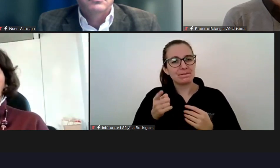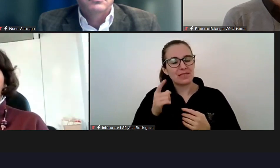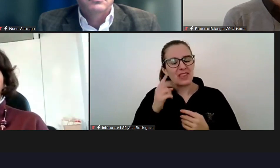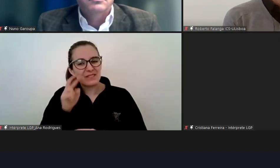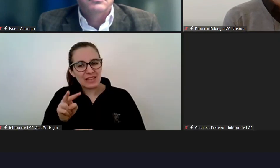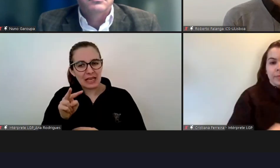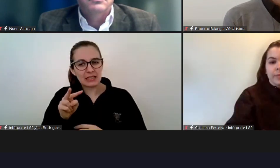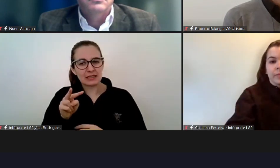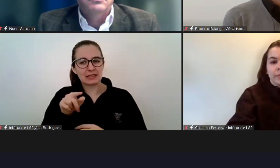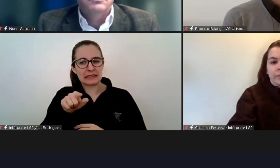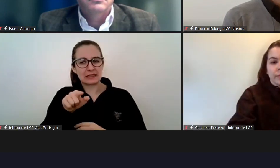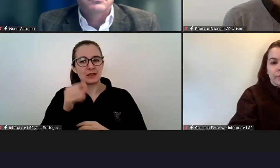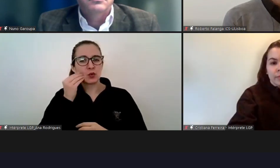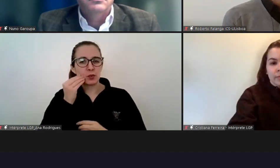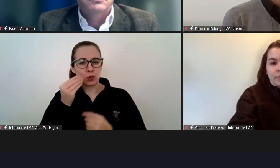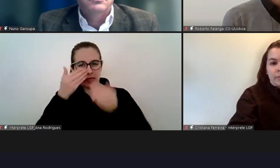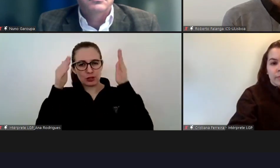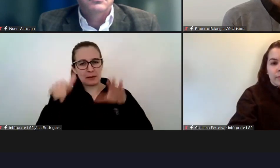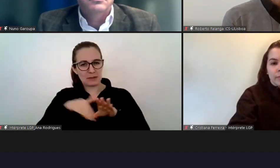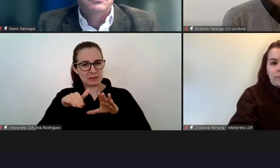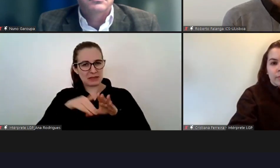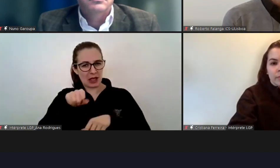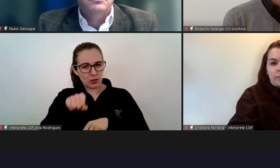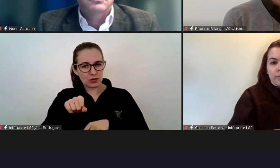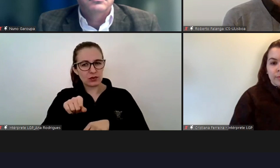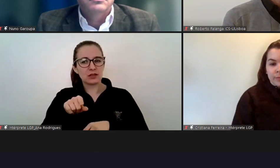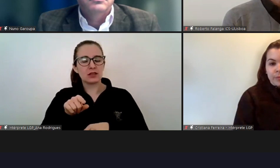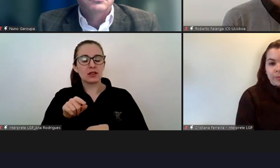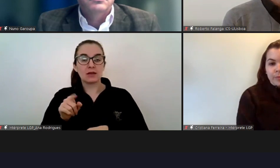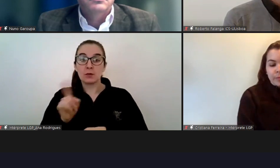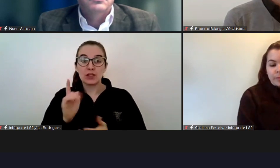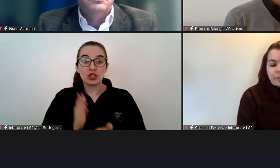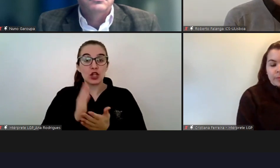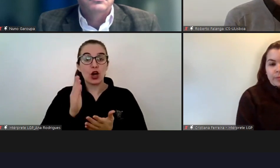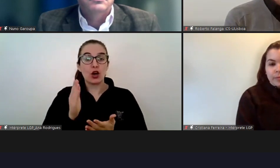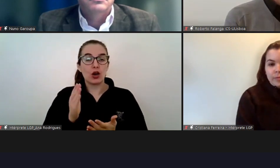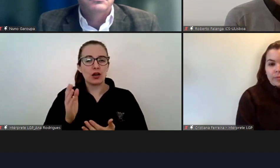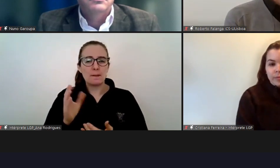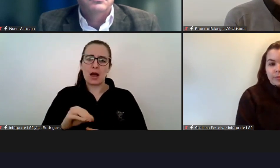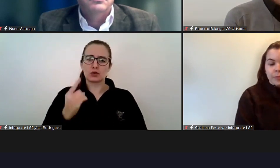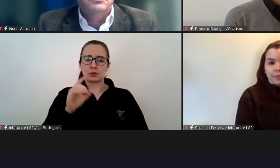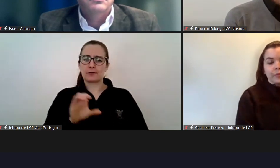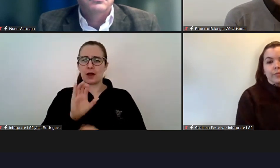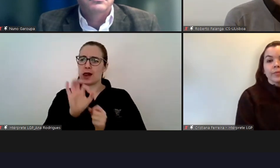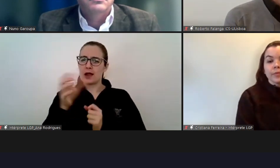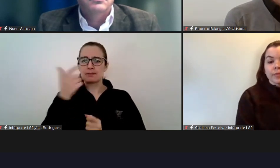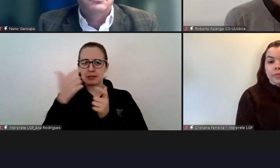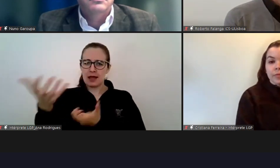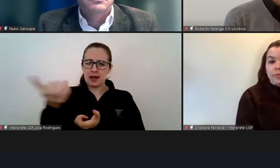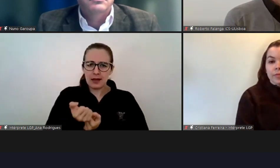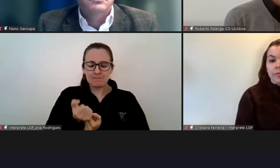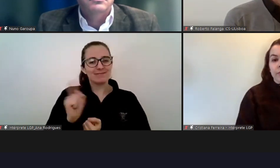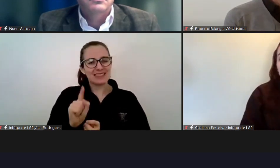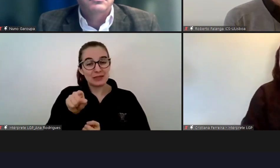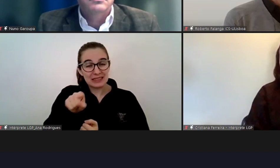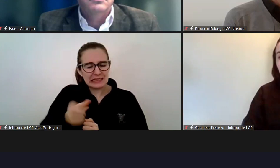ver este aspecto de democracia participada não como mais um mecanismo para trazer os cidadãos, mas como um